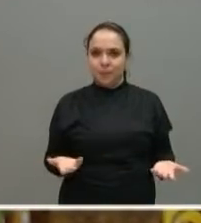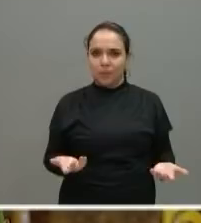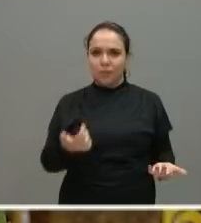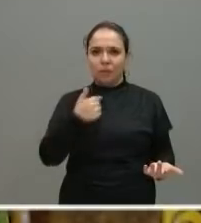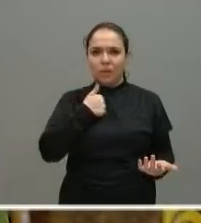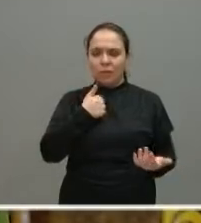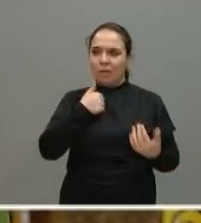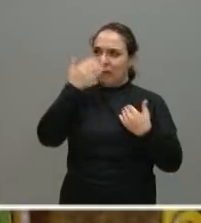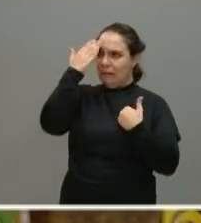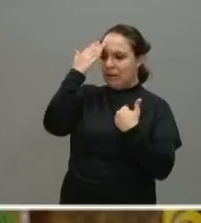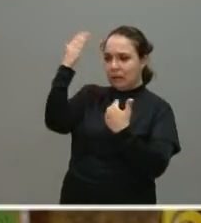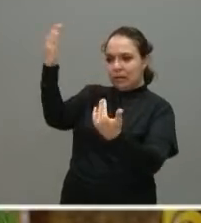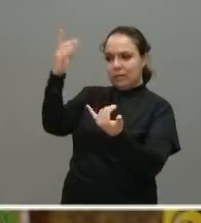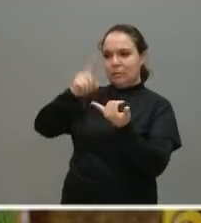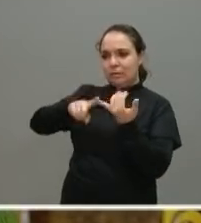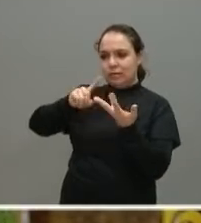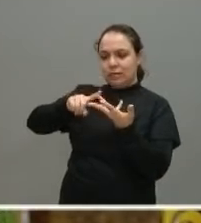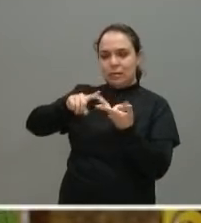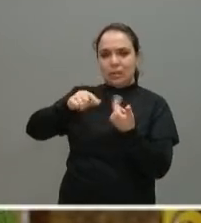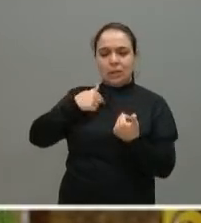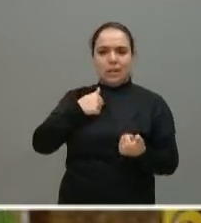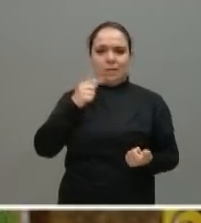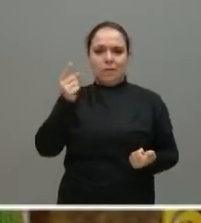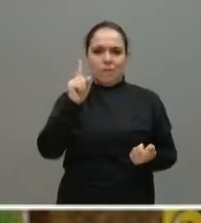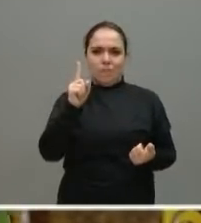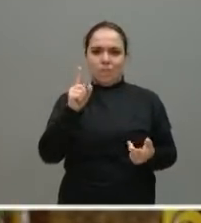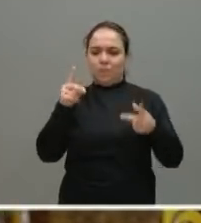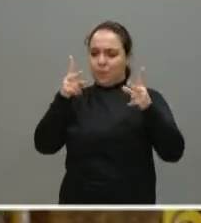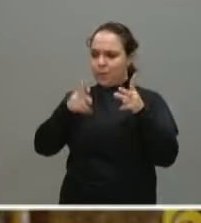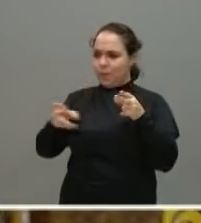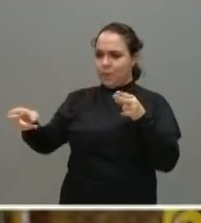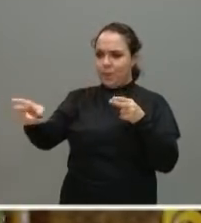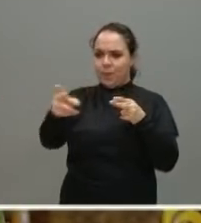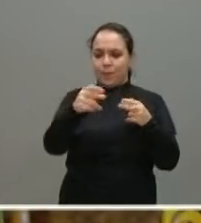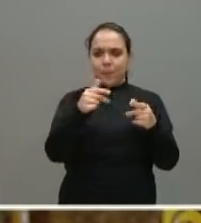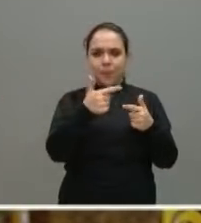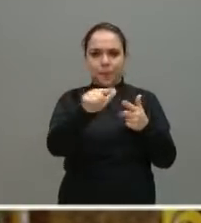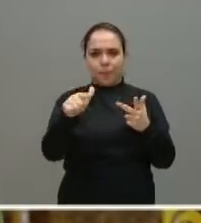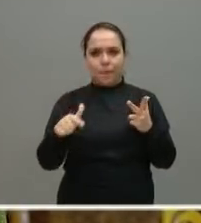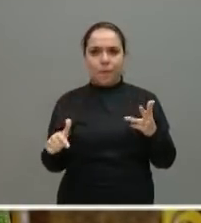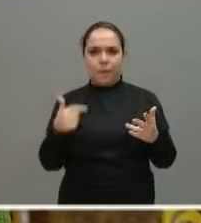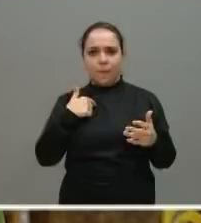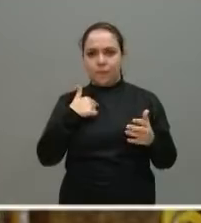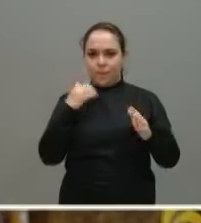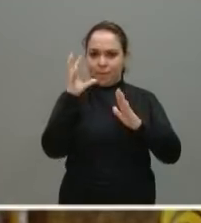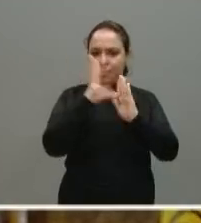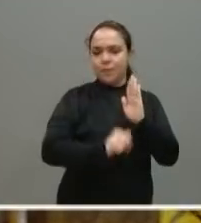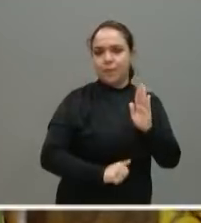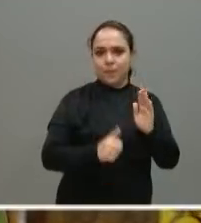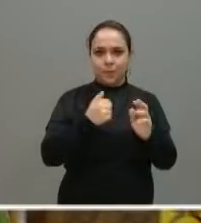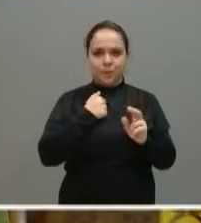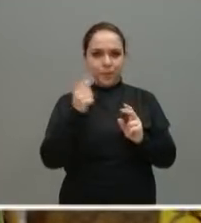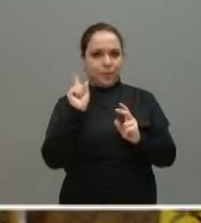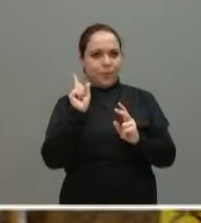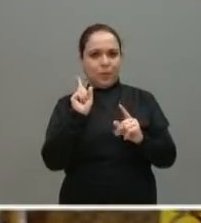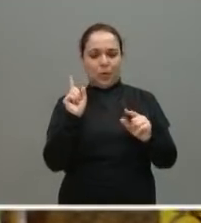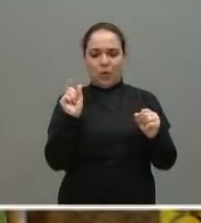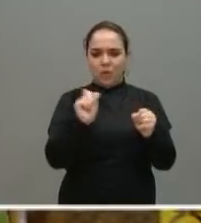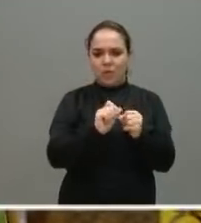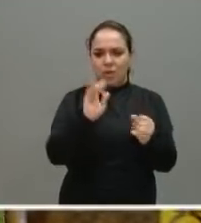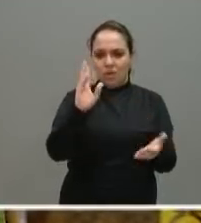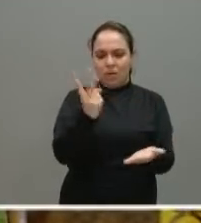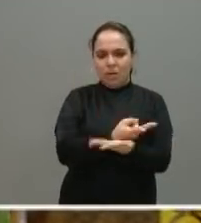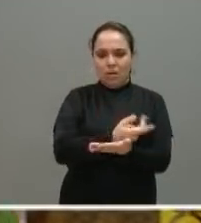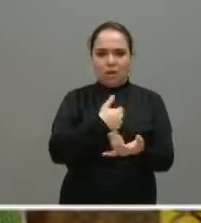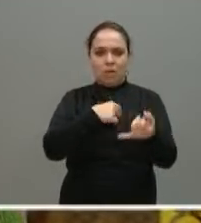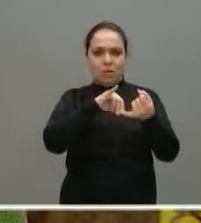te agradeço, não sou como os outros, eu não sou ladrão, não sou desonesto, não sou